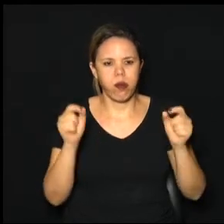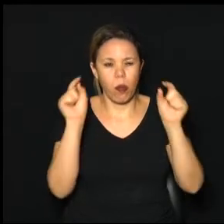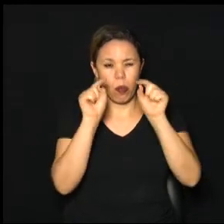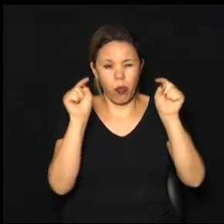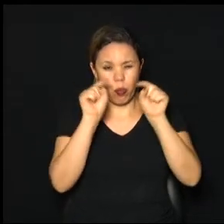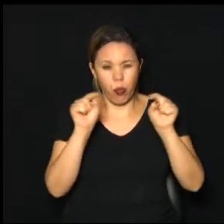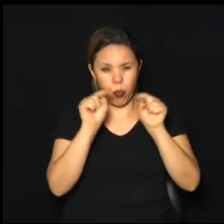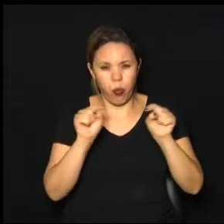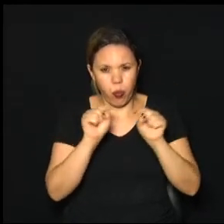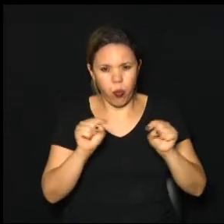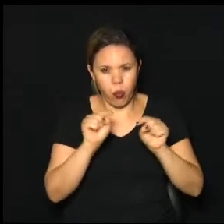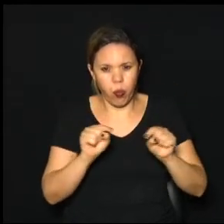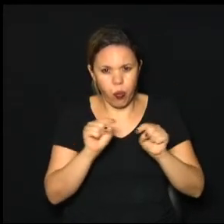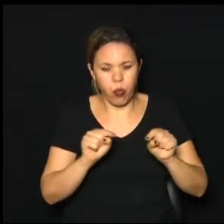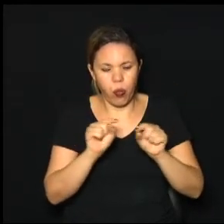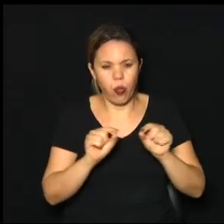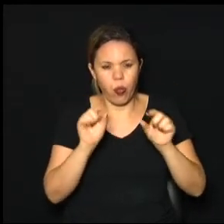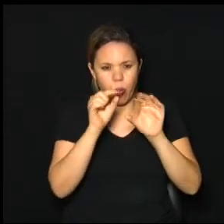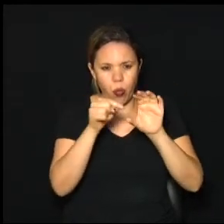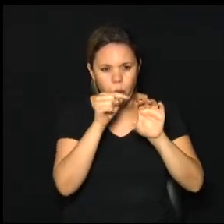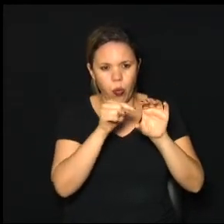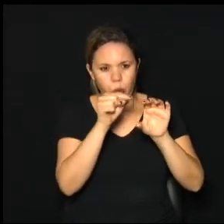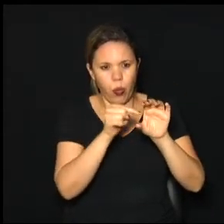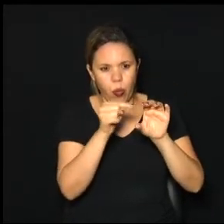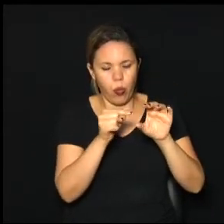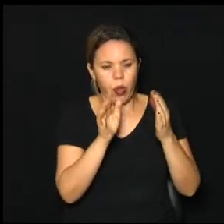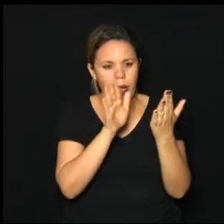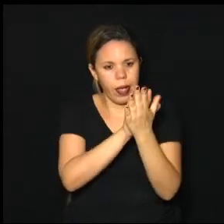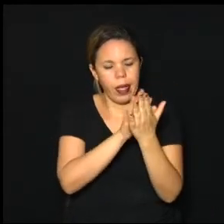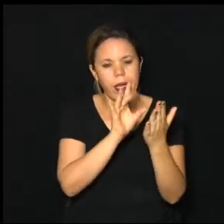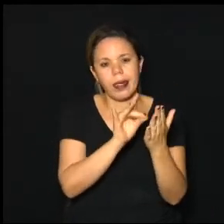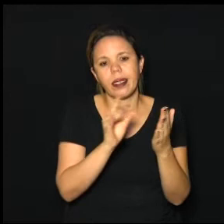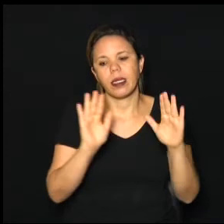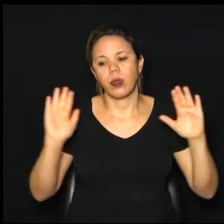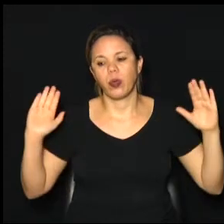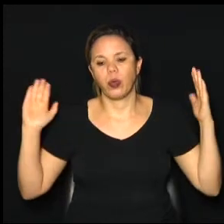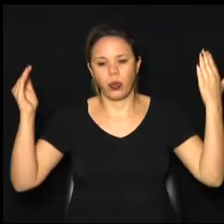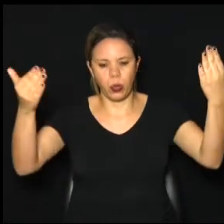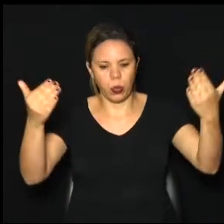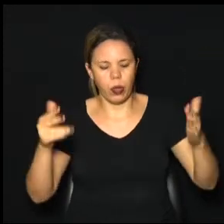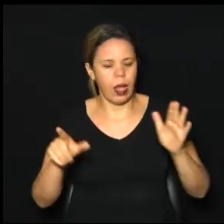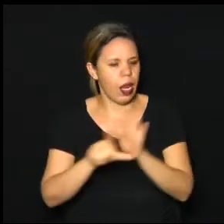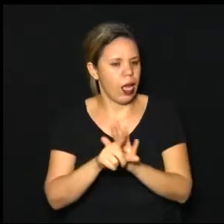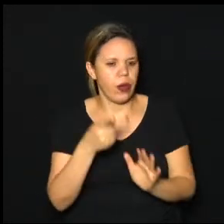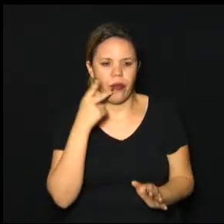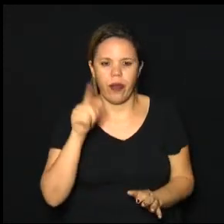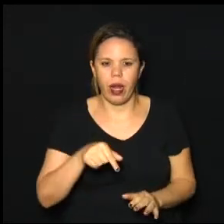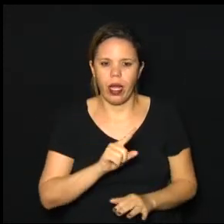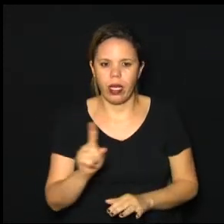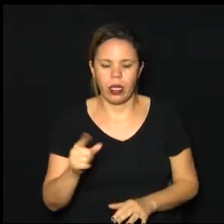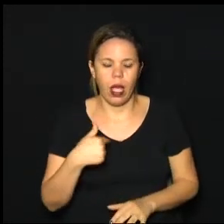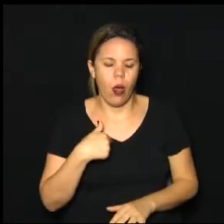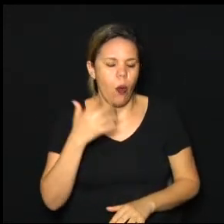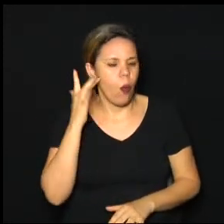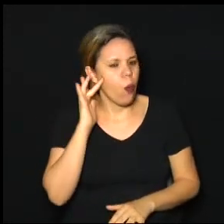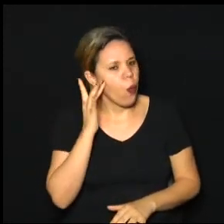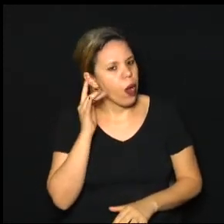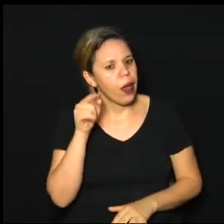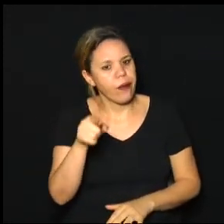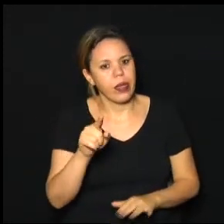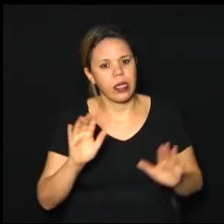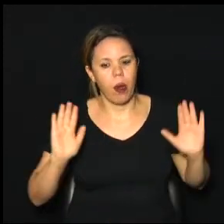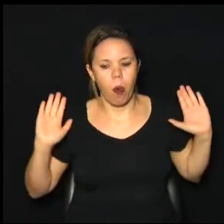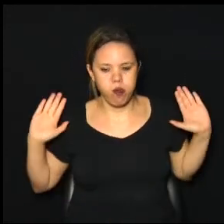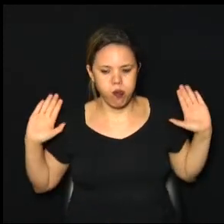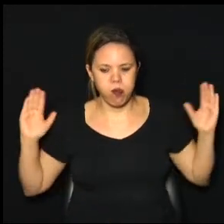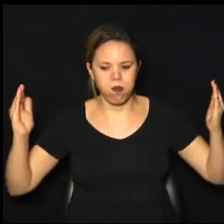Pode colocar um perfurado e um adesivo na frente. A lei não fala nada expressamente sobre isso, tá? Eu, particularmente, penso que se você colocar um